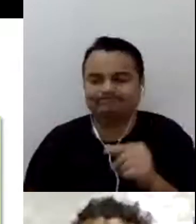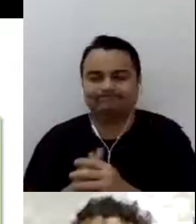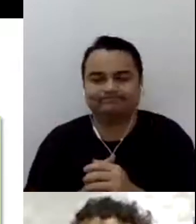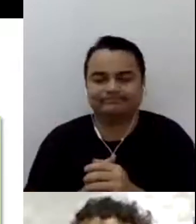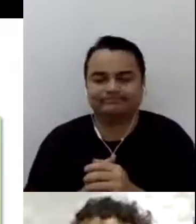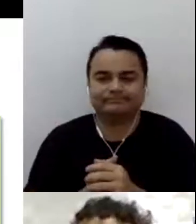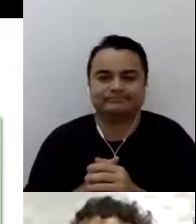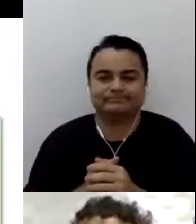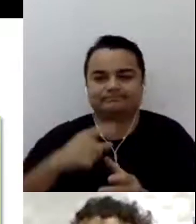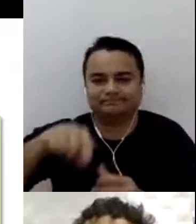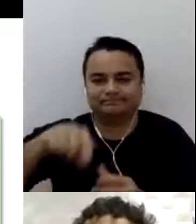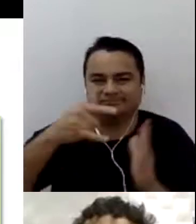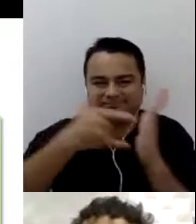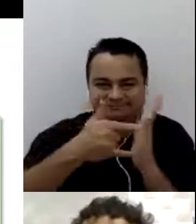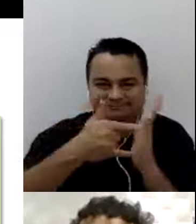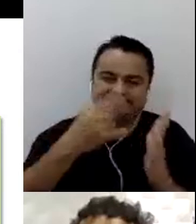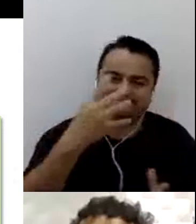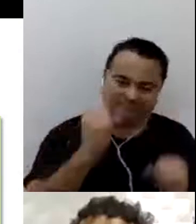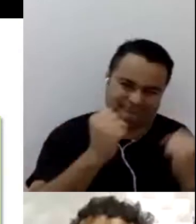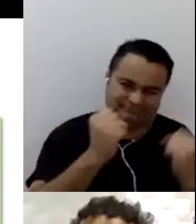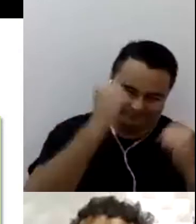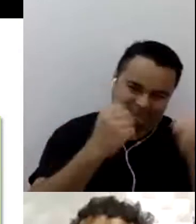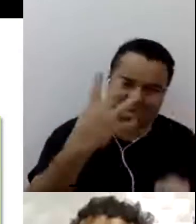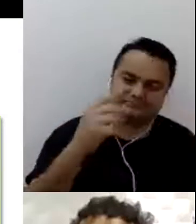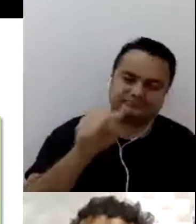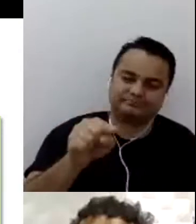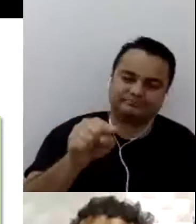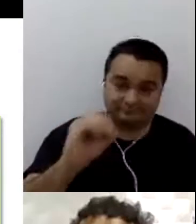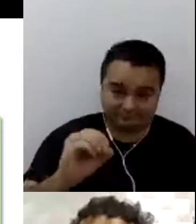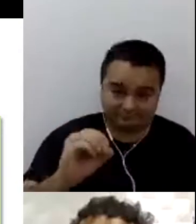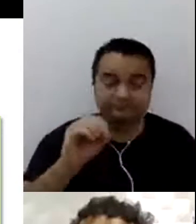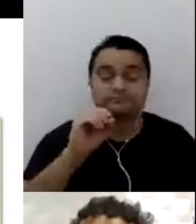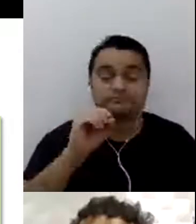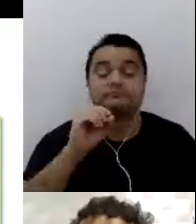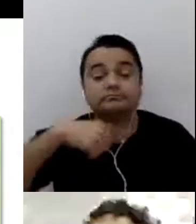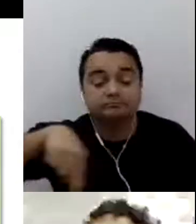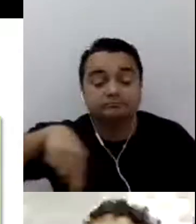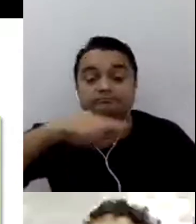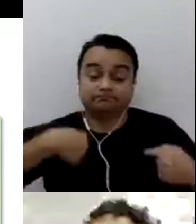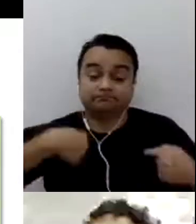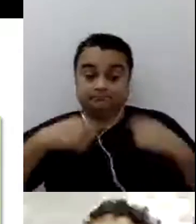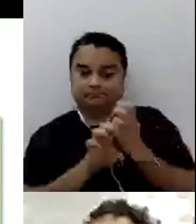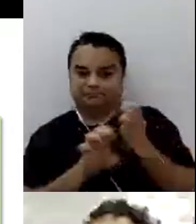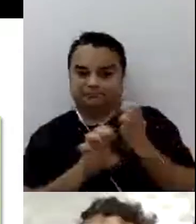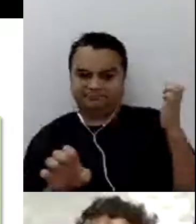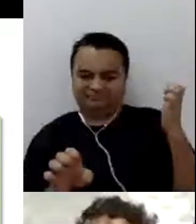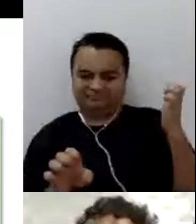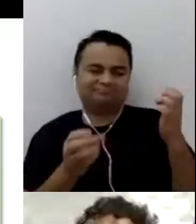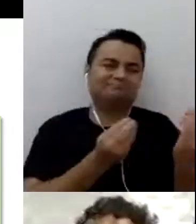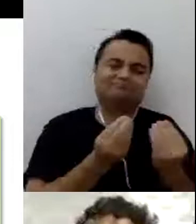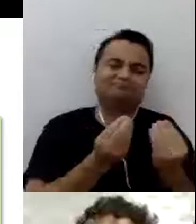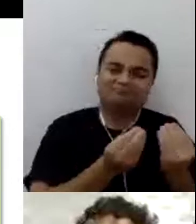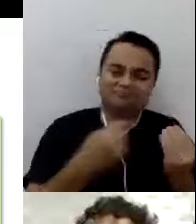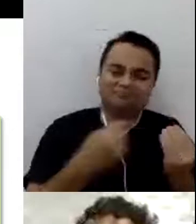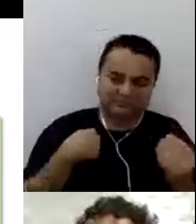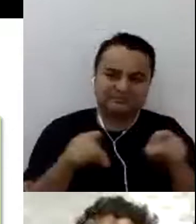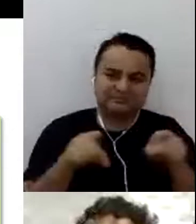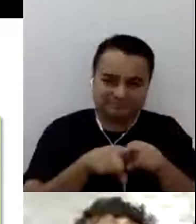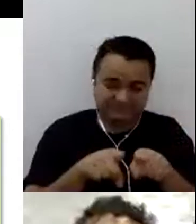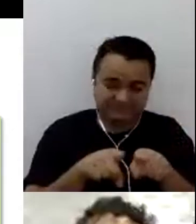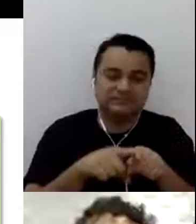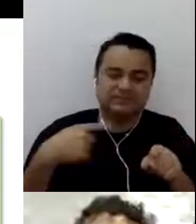esse desenvolvimento da indústria 4.0, que é aquisições de dados, como eu, engenheiro, faço parte desse ecossistema e participo dessa aquisição